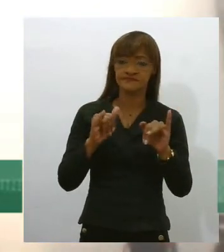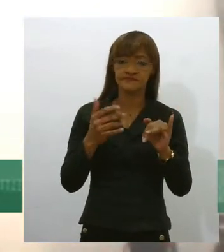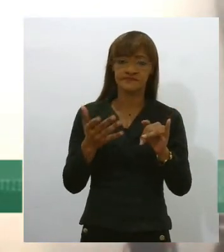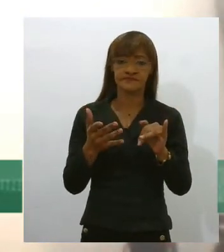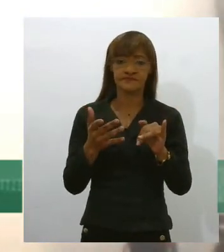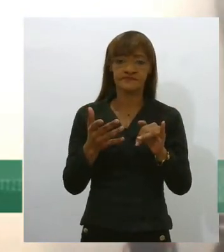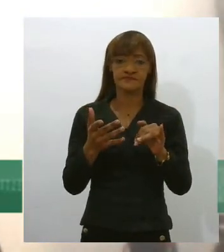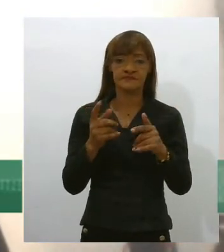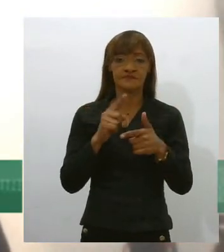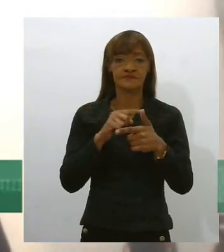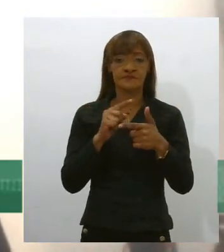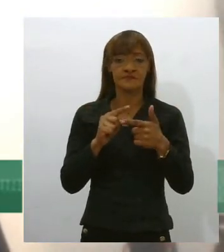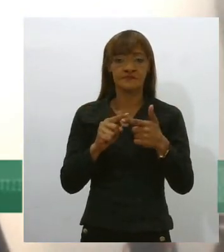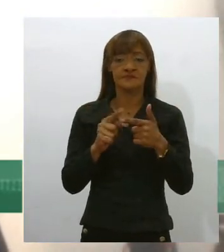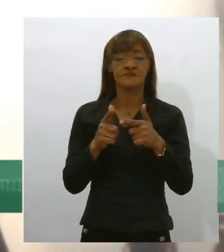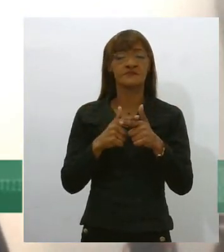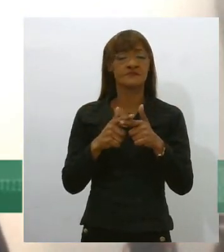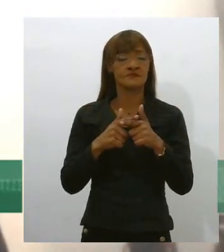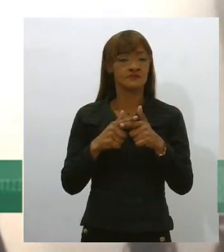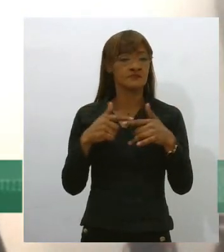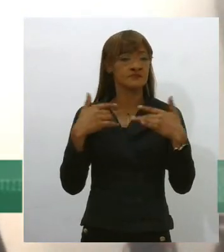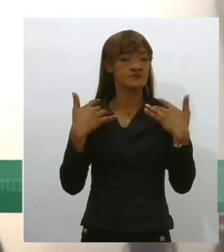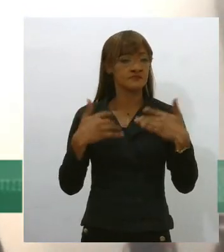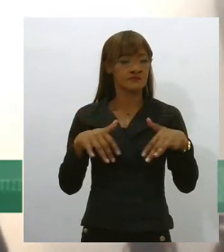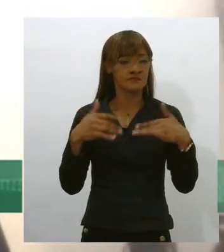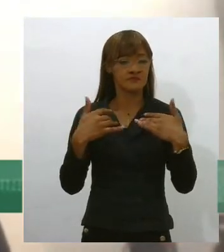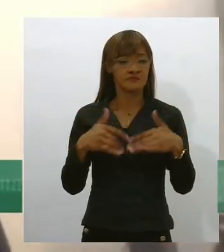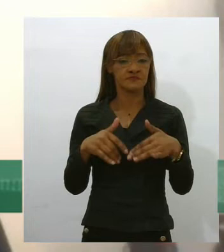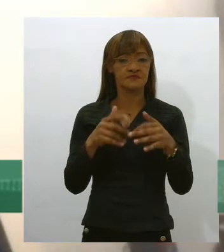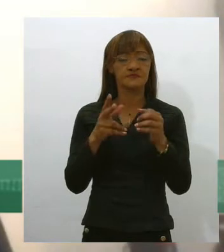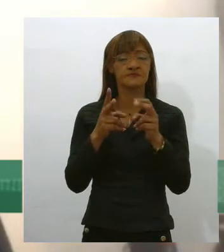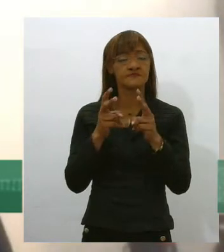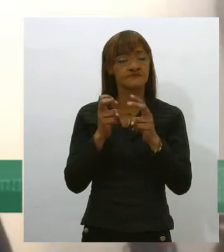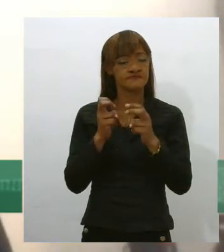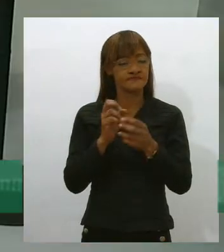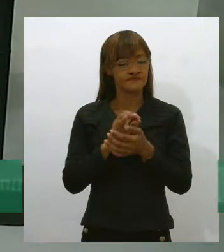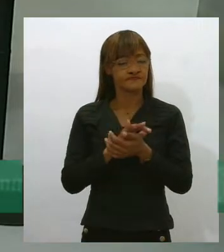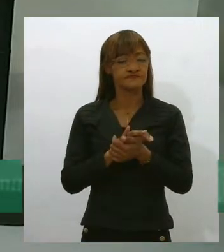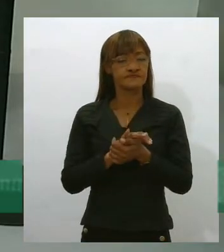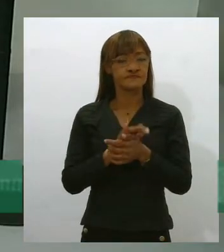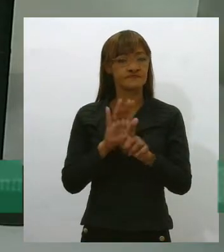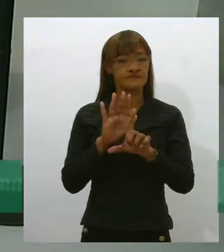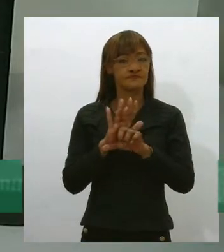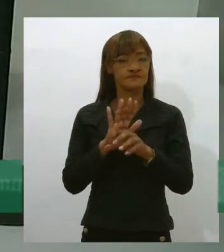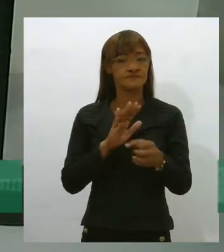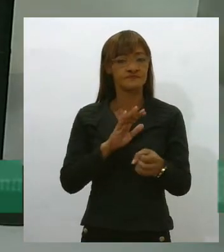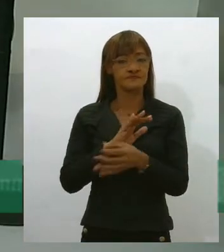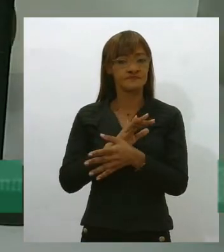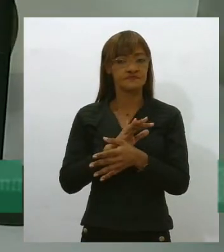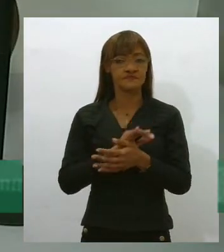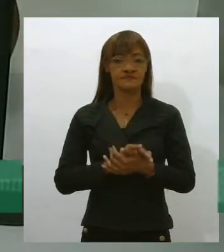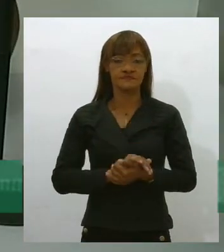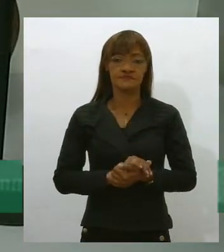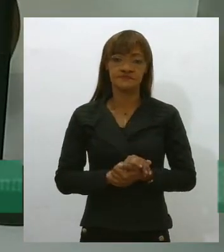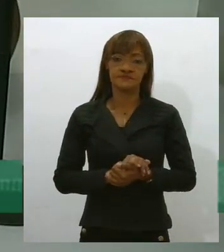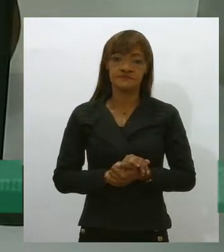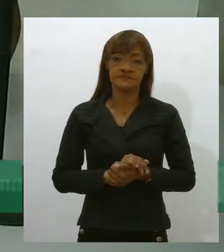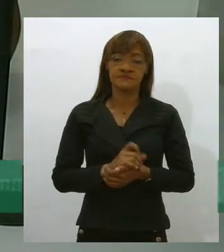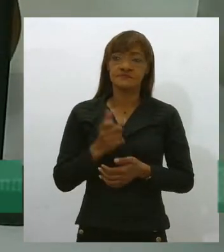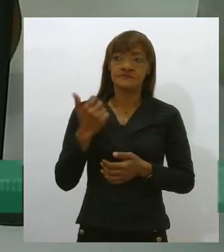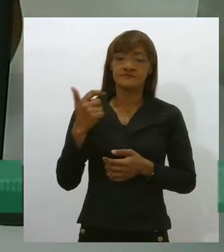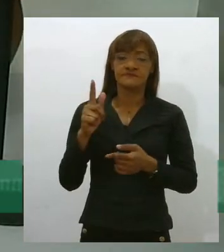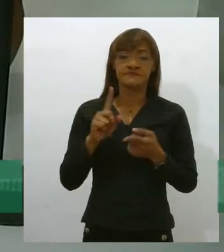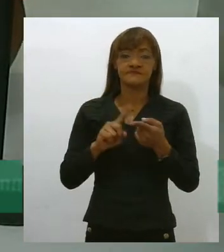graves problemas que nós chegamos não é dentro dessa nova legislação é outra questão que você falou né do